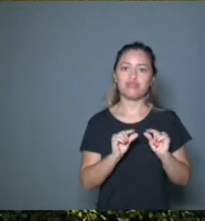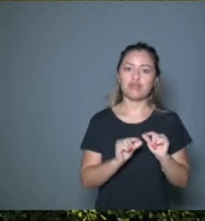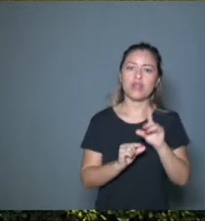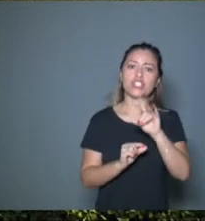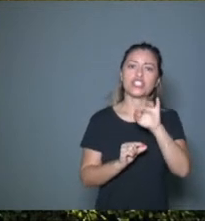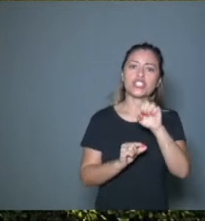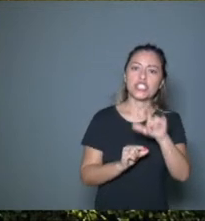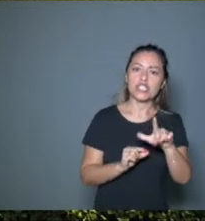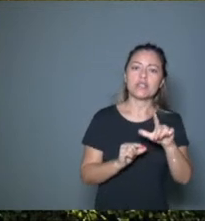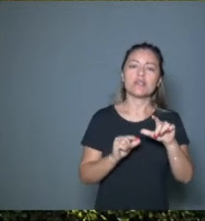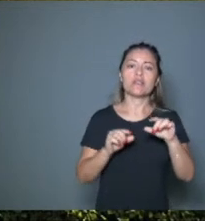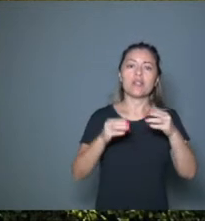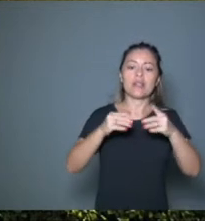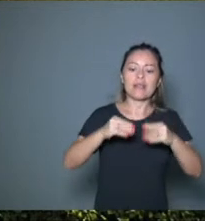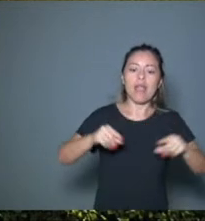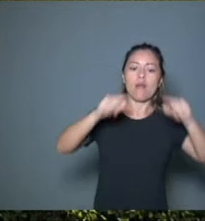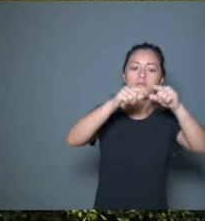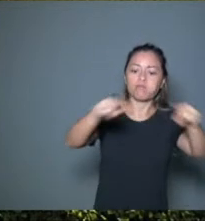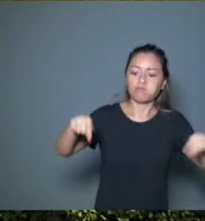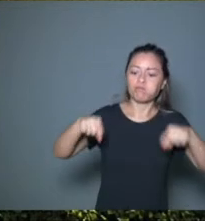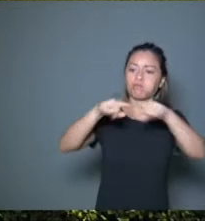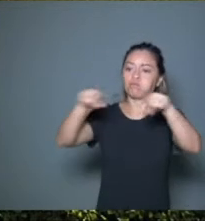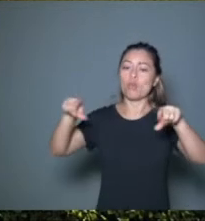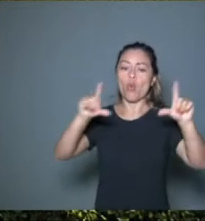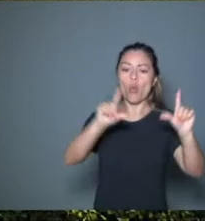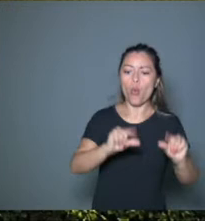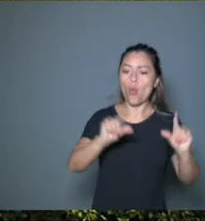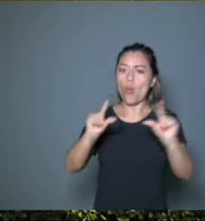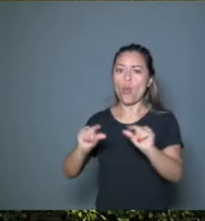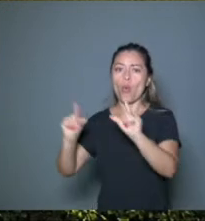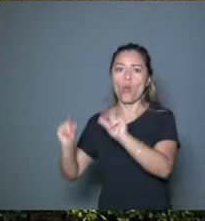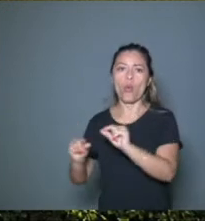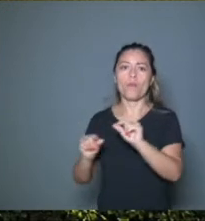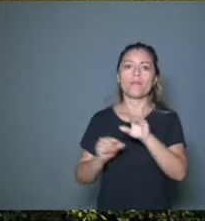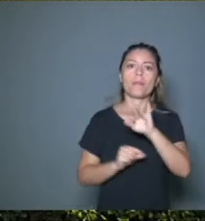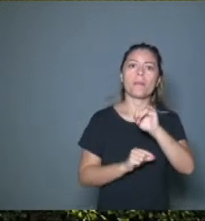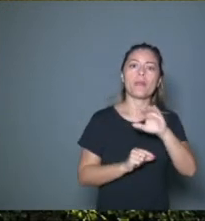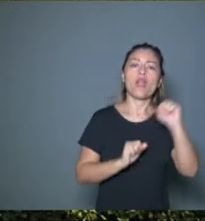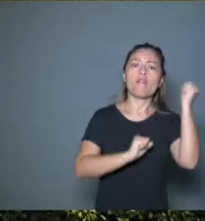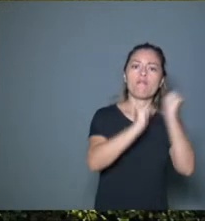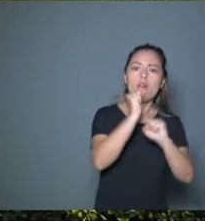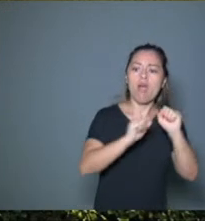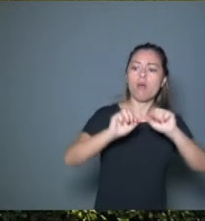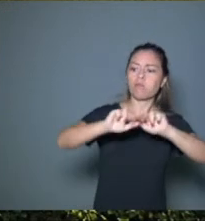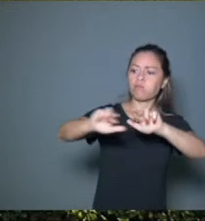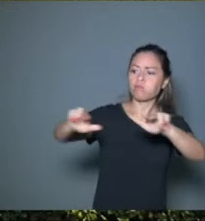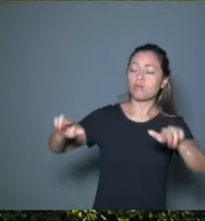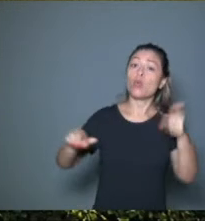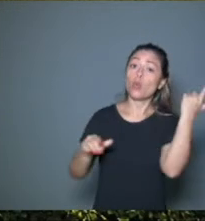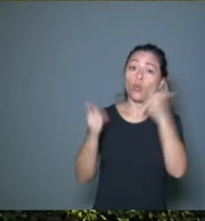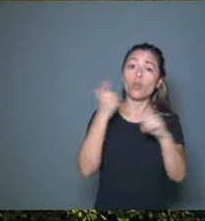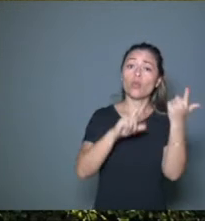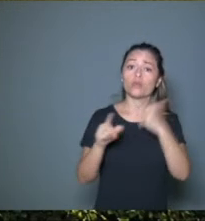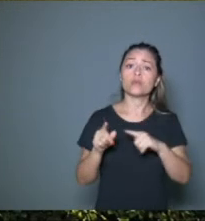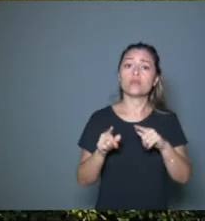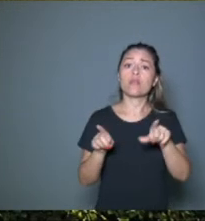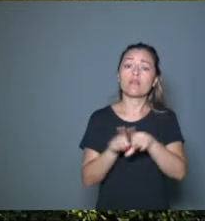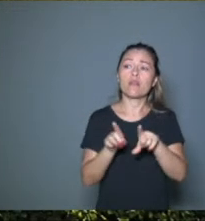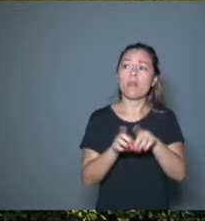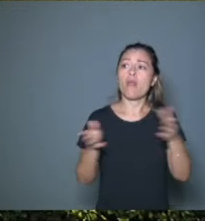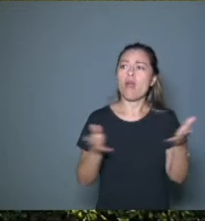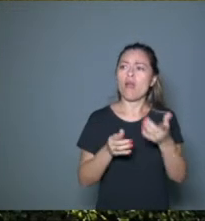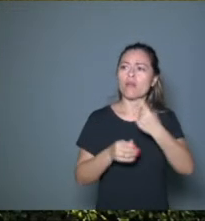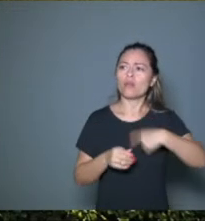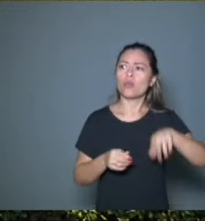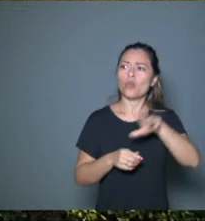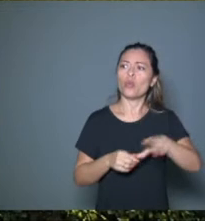diesel por hectare. Biofábricas, bioinsumos, são fatores importantes. Hoje a gente já tem isso produzindo on-farm, né,